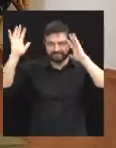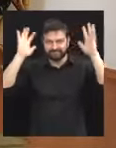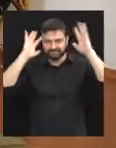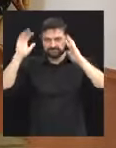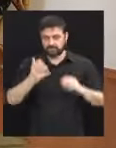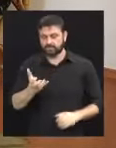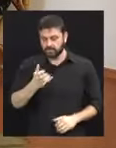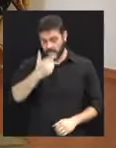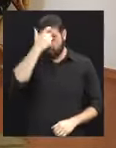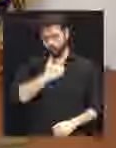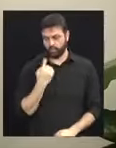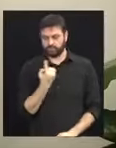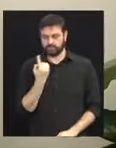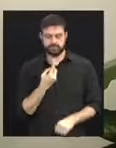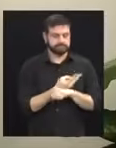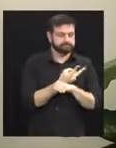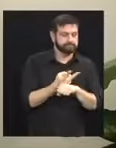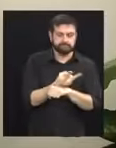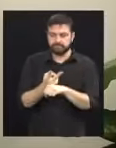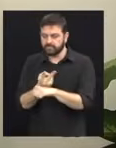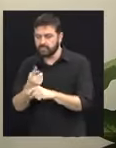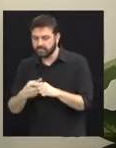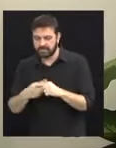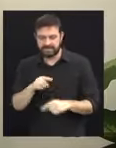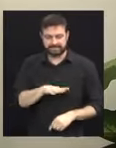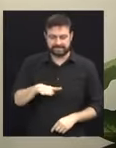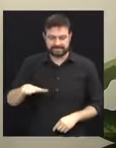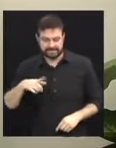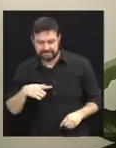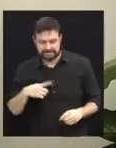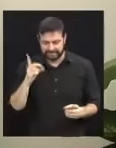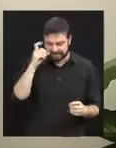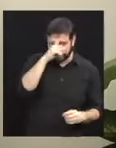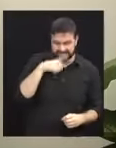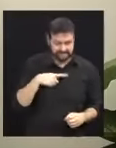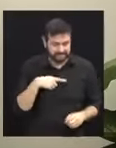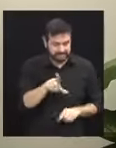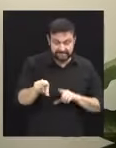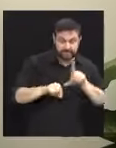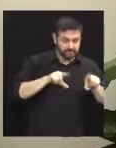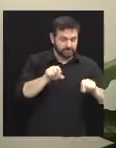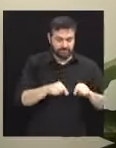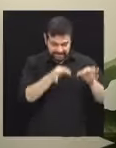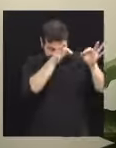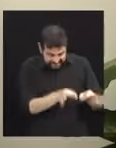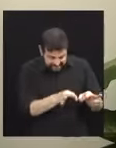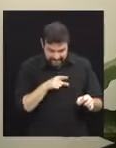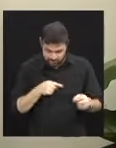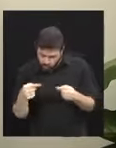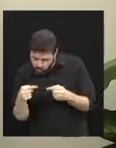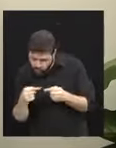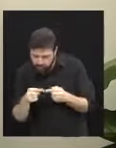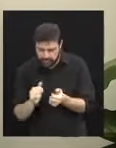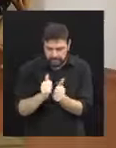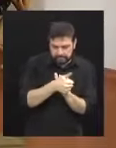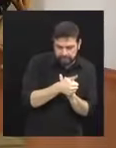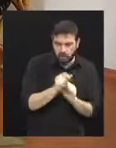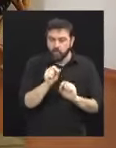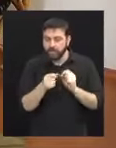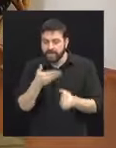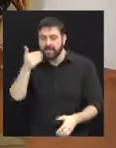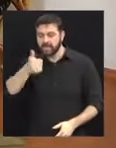faço questão de ir sozinha nos locais, porque criança tem muita dificuldade de discernir o que é certo, o que é errado, o que vai ser melhor ou